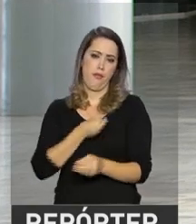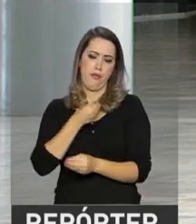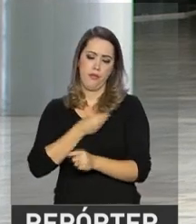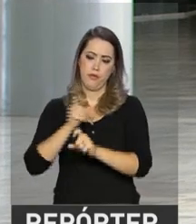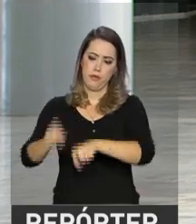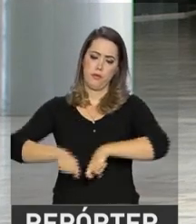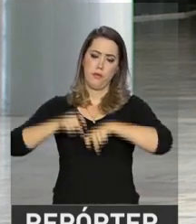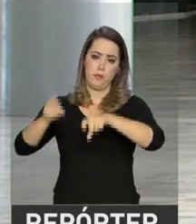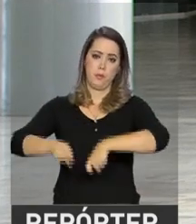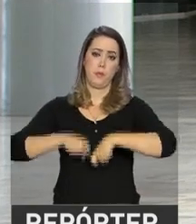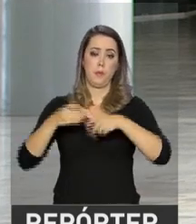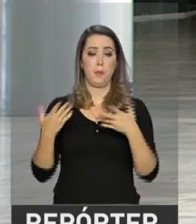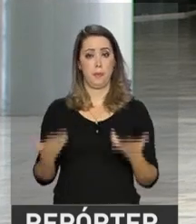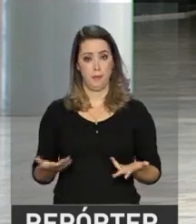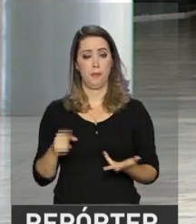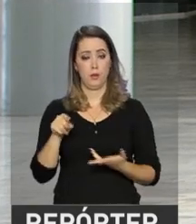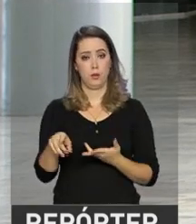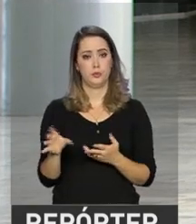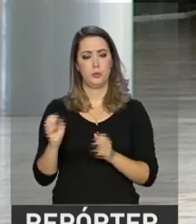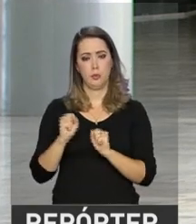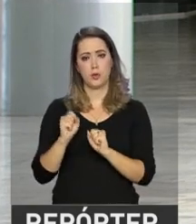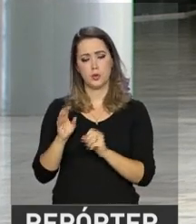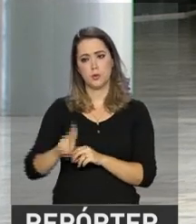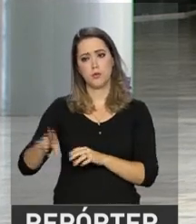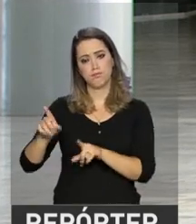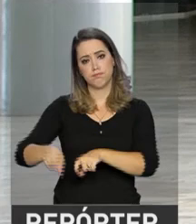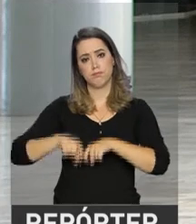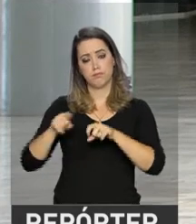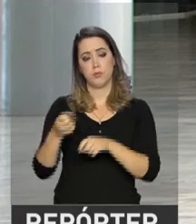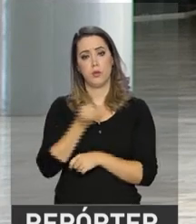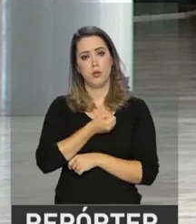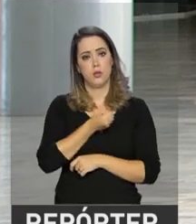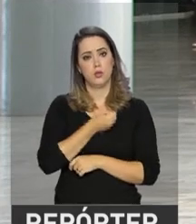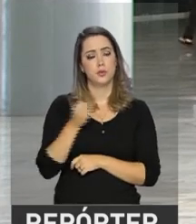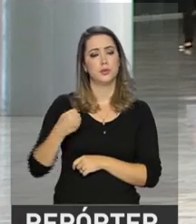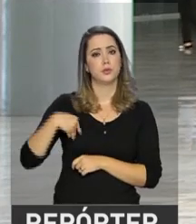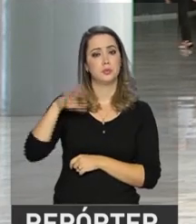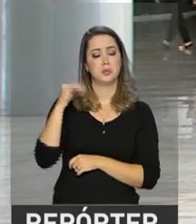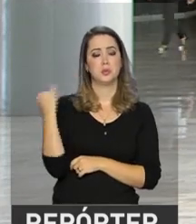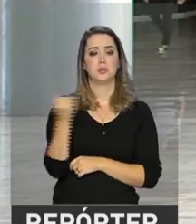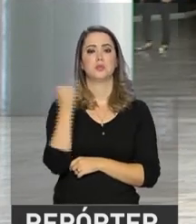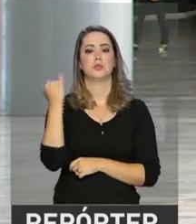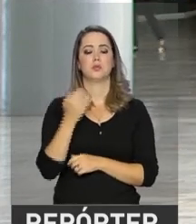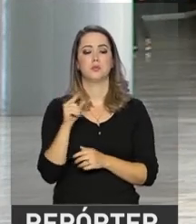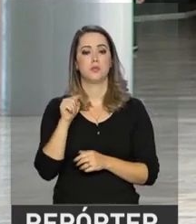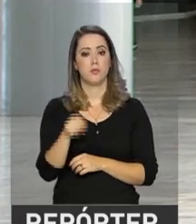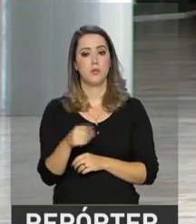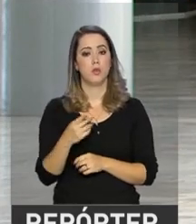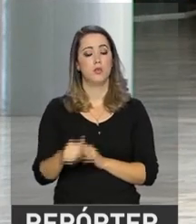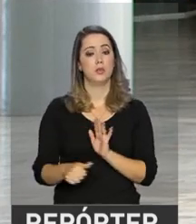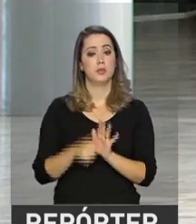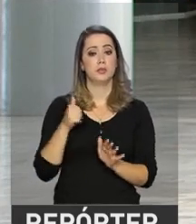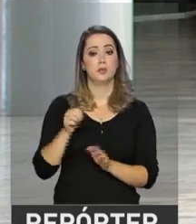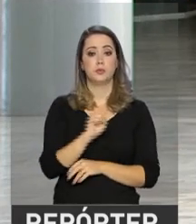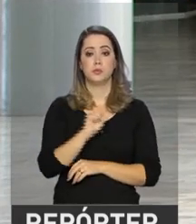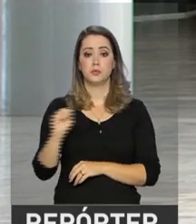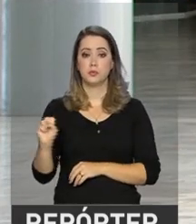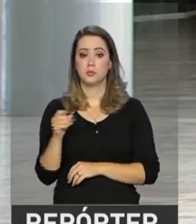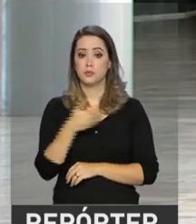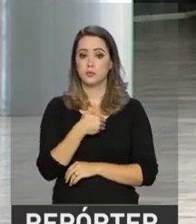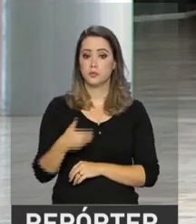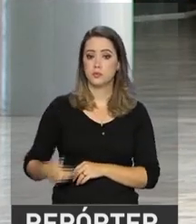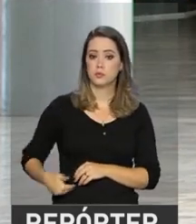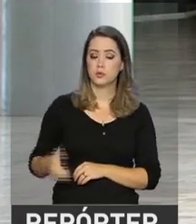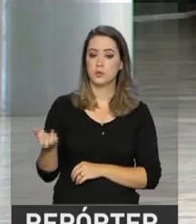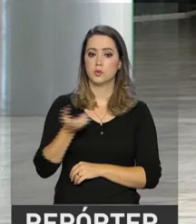na nova terra. E para este ano, o ministro Padilha disse que os números serão ainda mais expressivos. Ainda no primeiro semestre, o